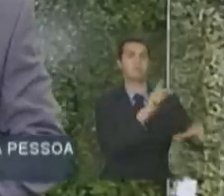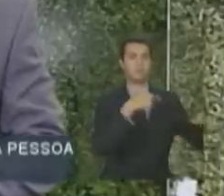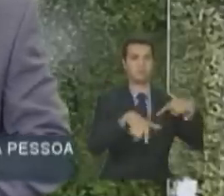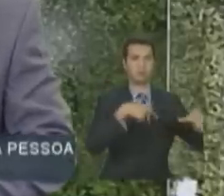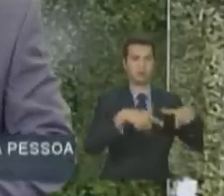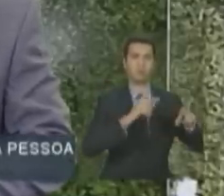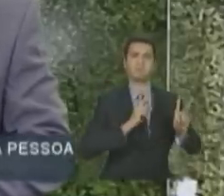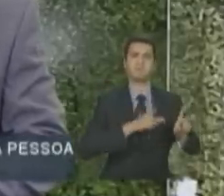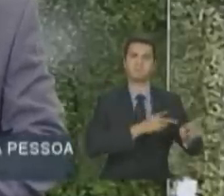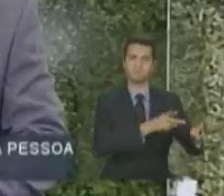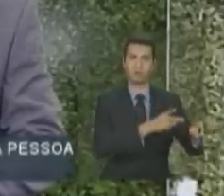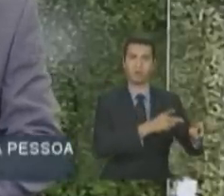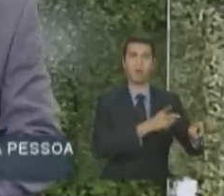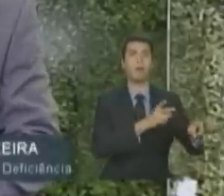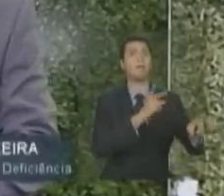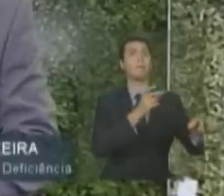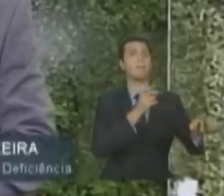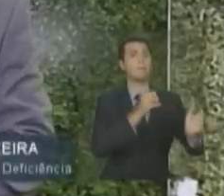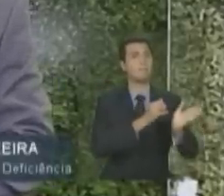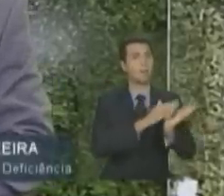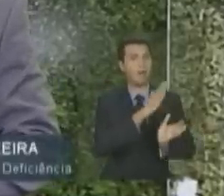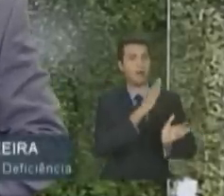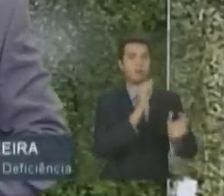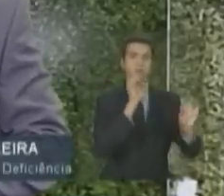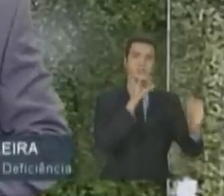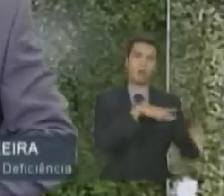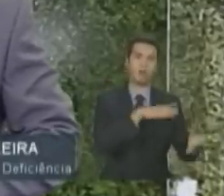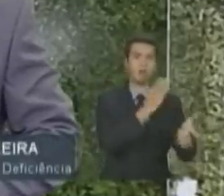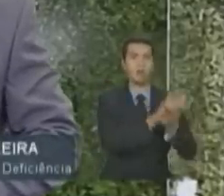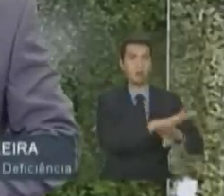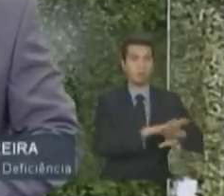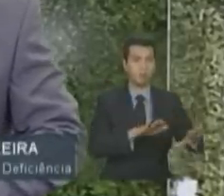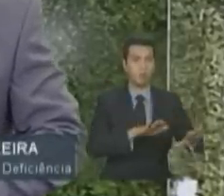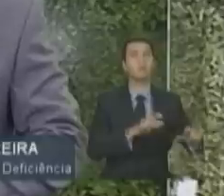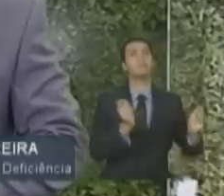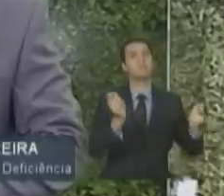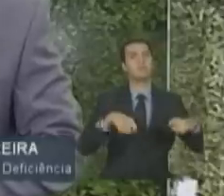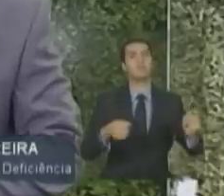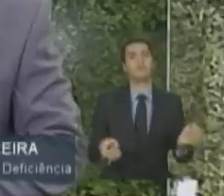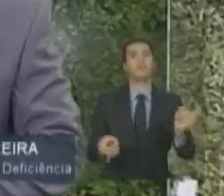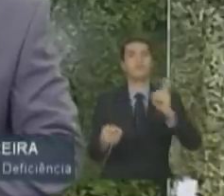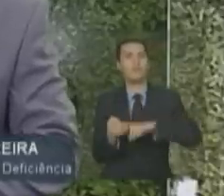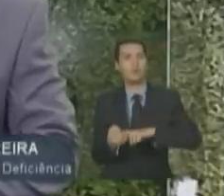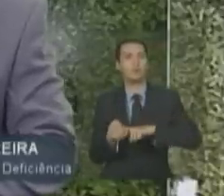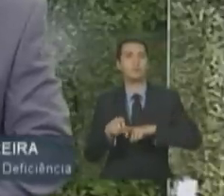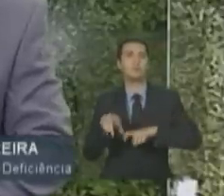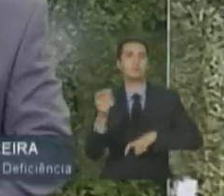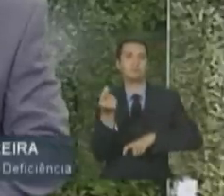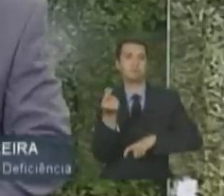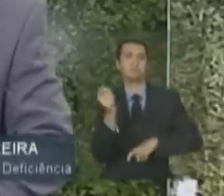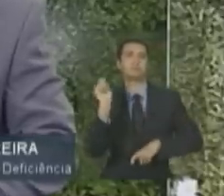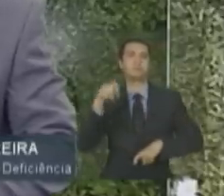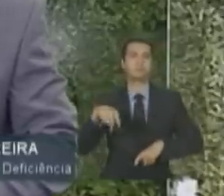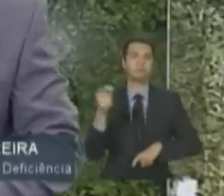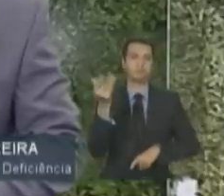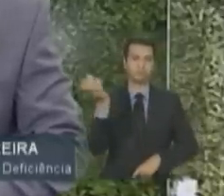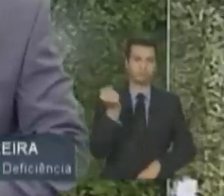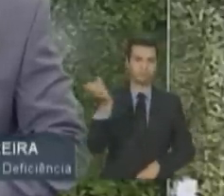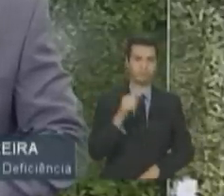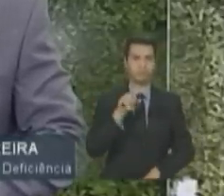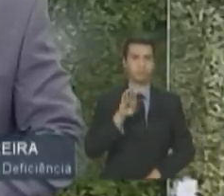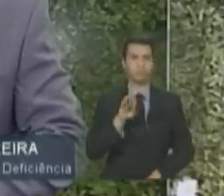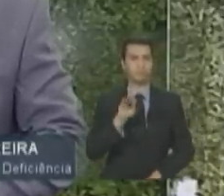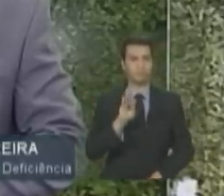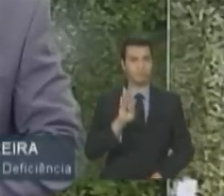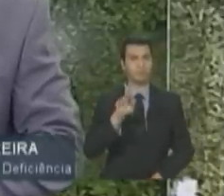Então, vai ao emprego e, se por acaso sair do emprego, pode retornar ao BPC. Grande medida do MDS, de